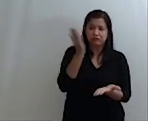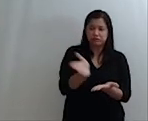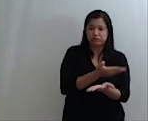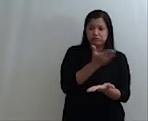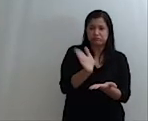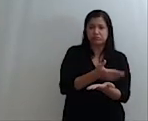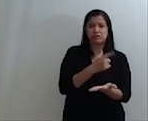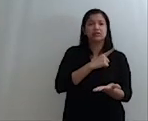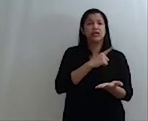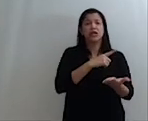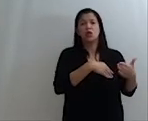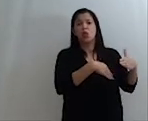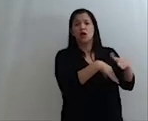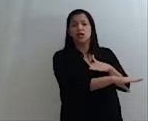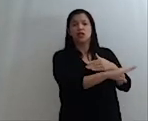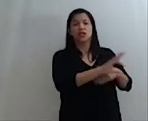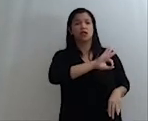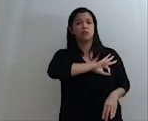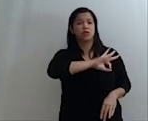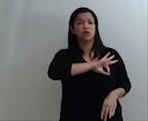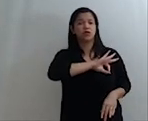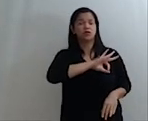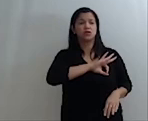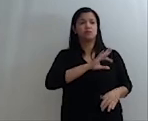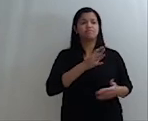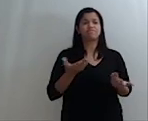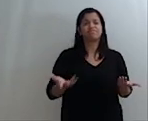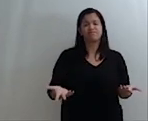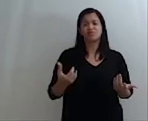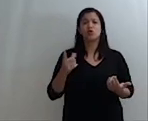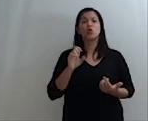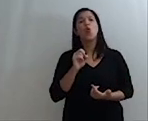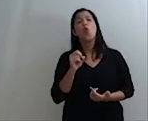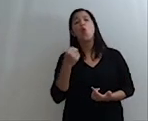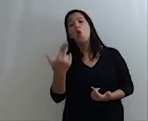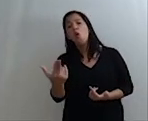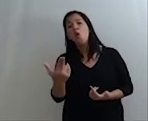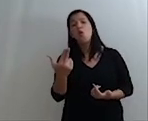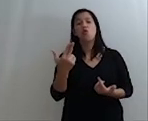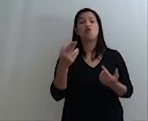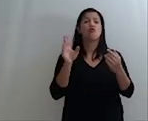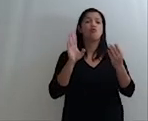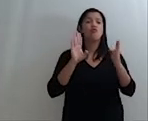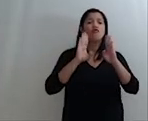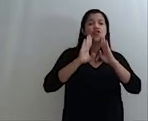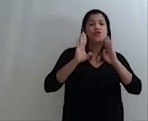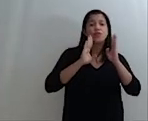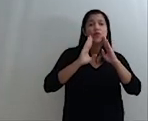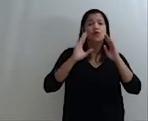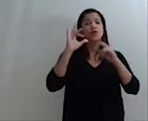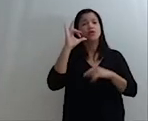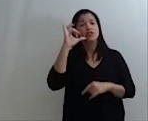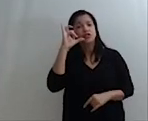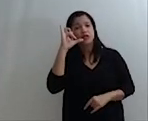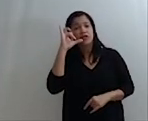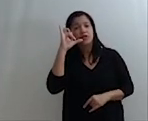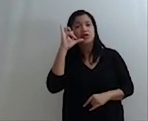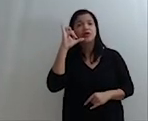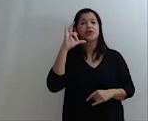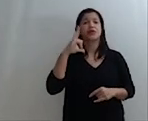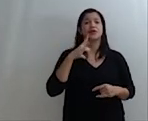fotografias que foram extraídas de redes sociais por exemplo já selecionadas pela autoridade policial e